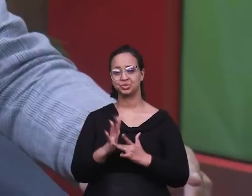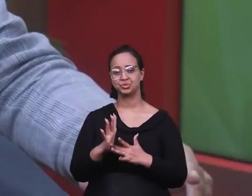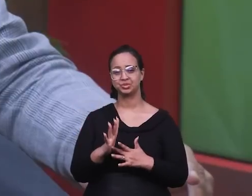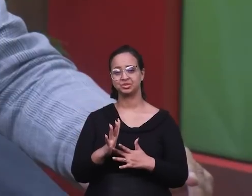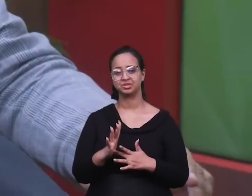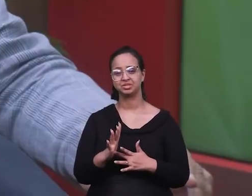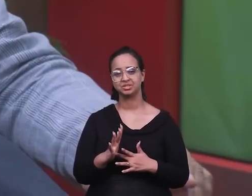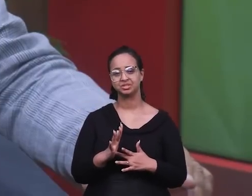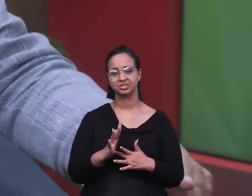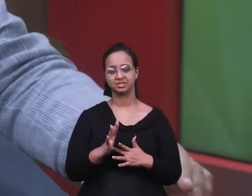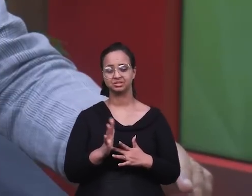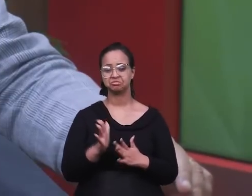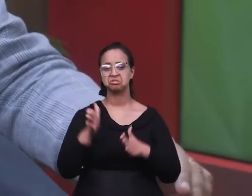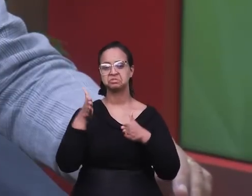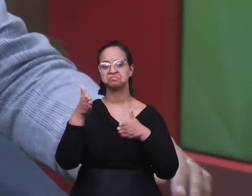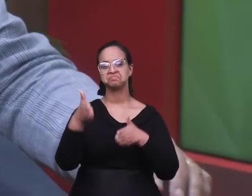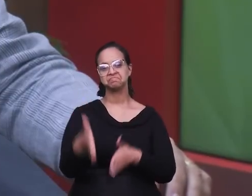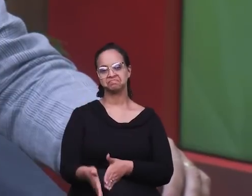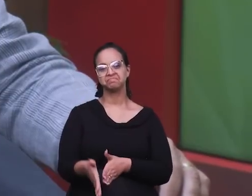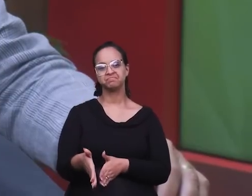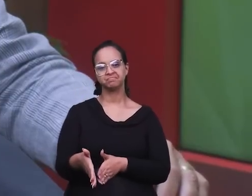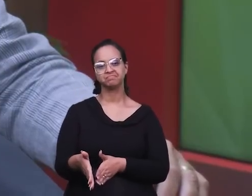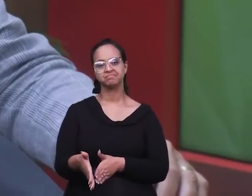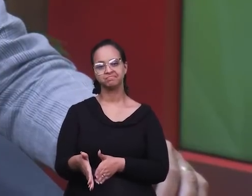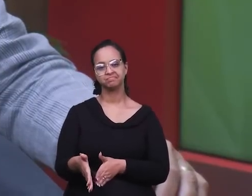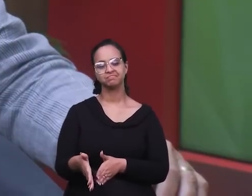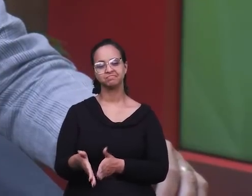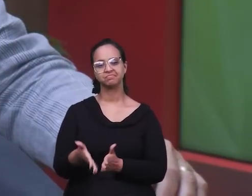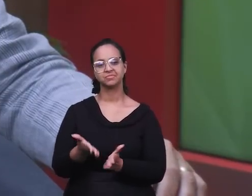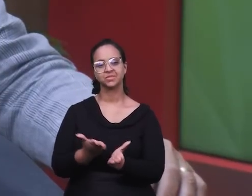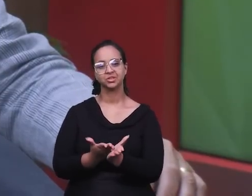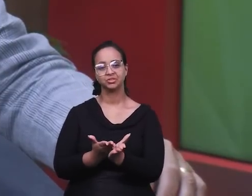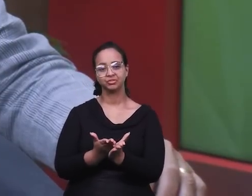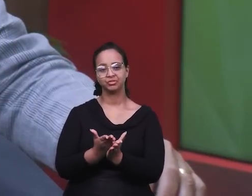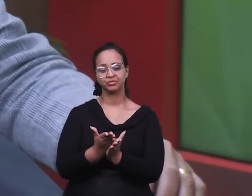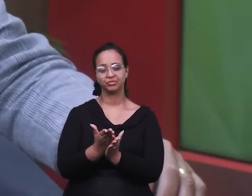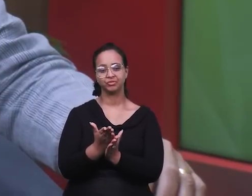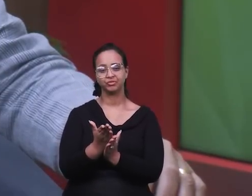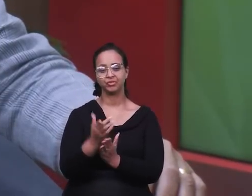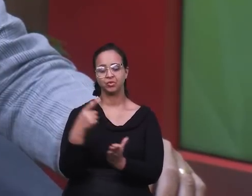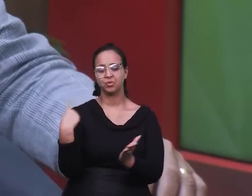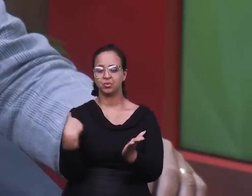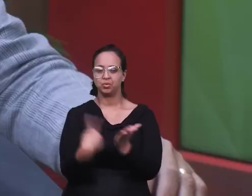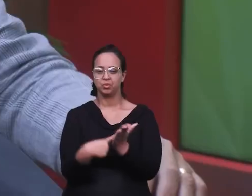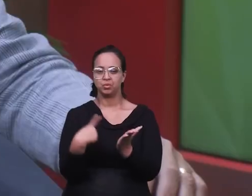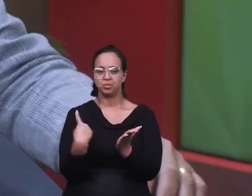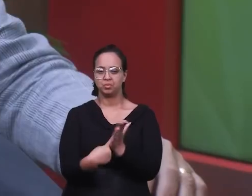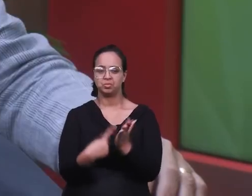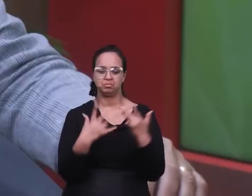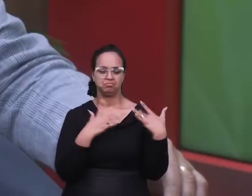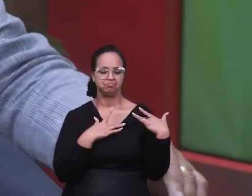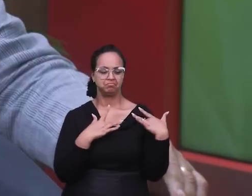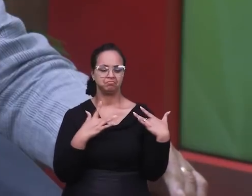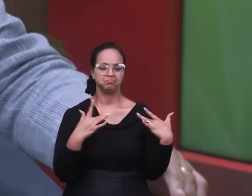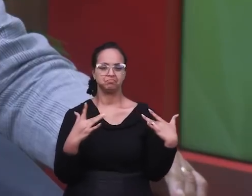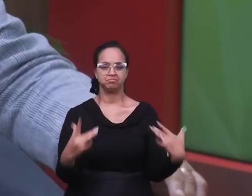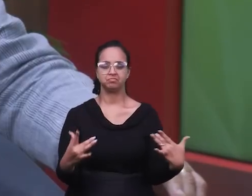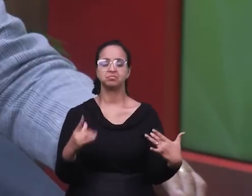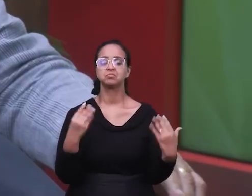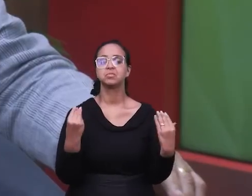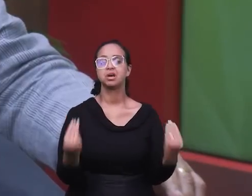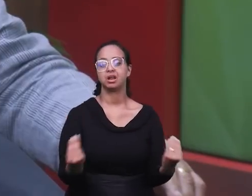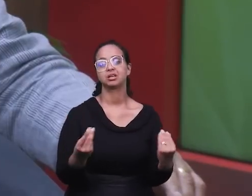O Senhor Jesus, ele foi fiel ao compromisso de se